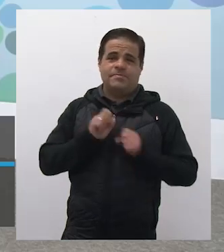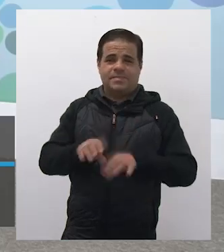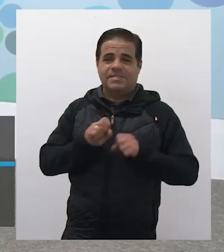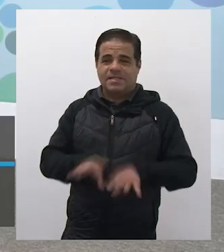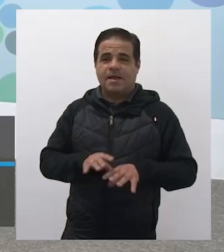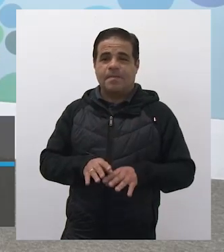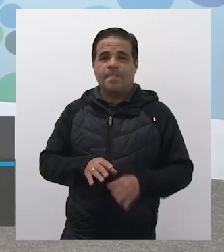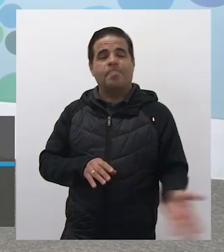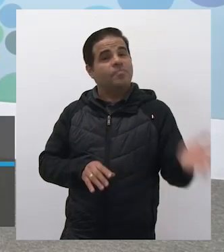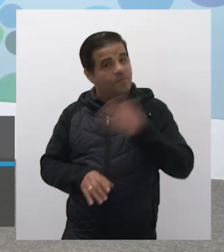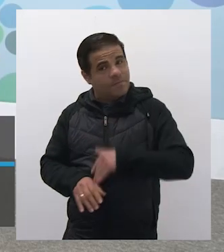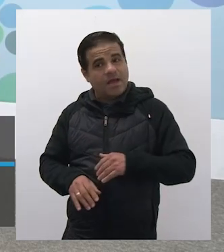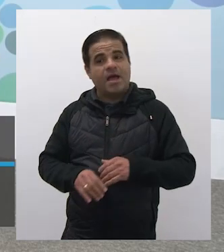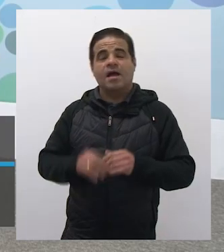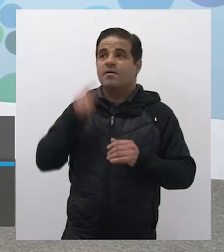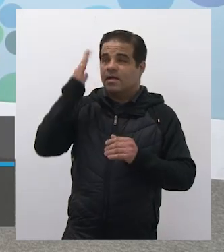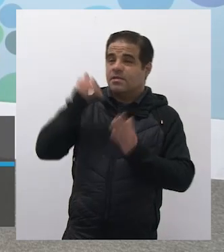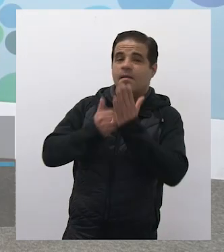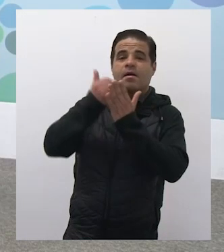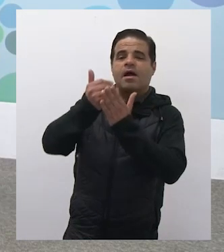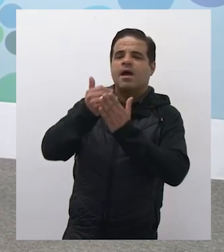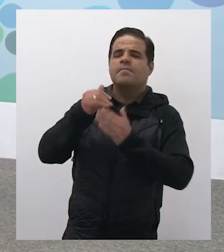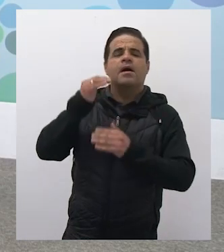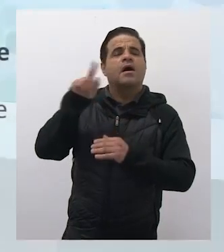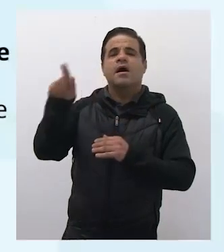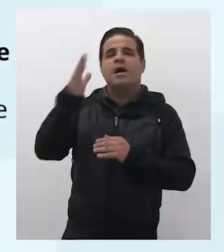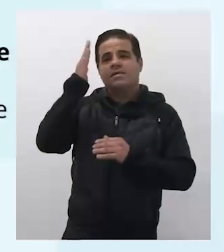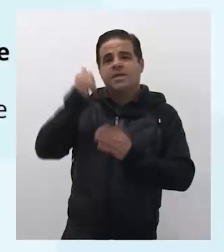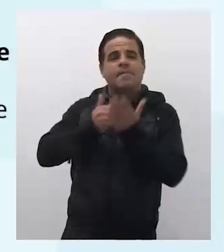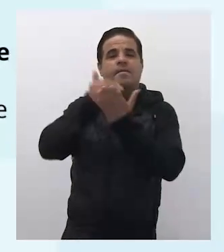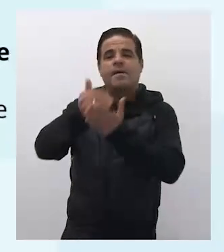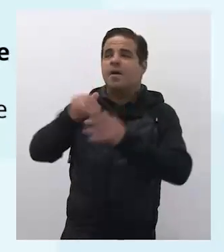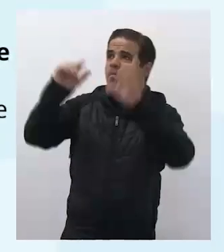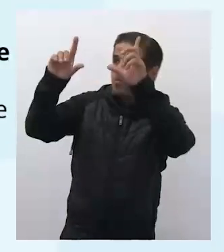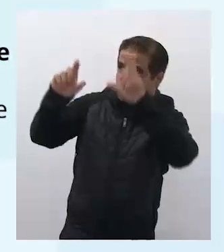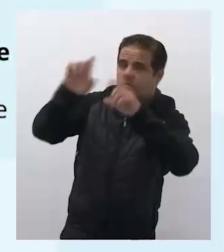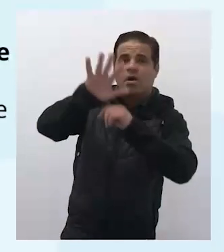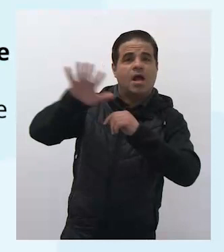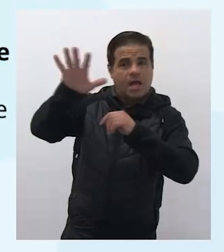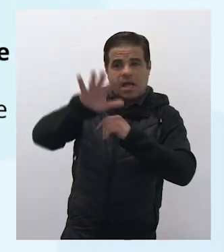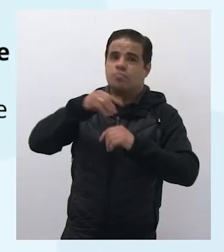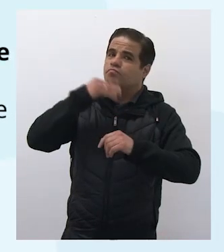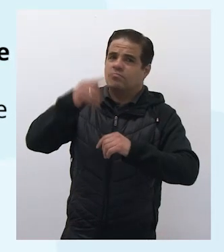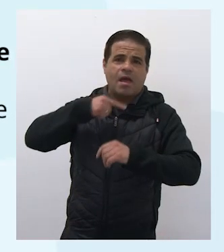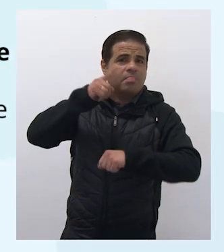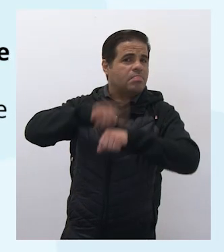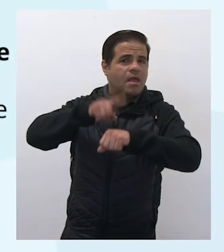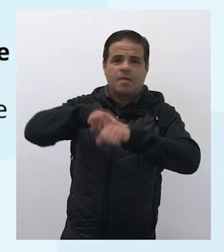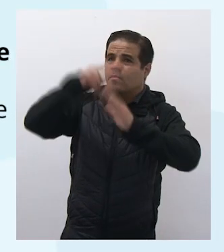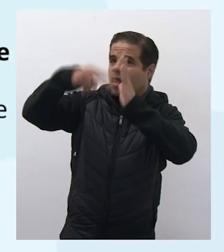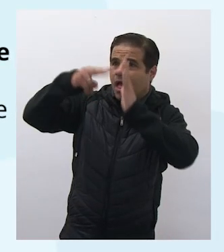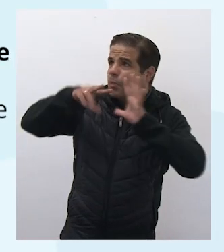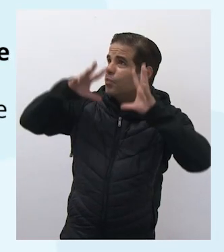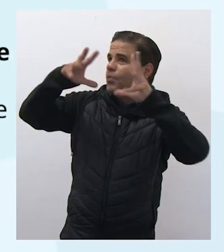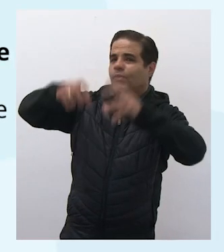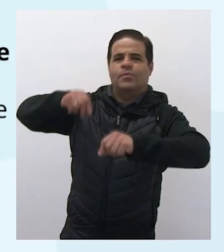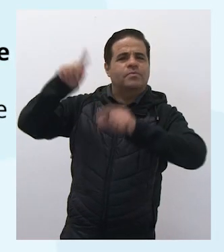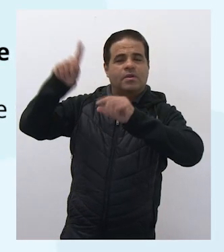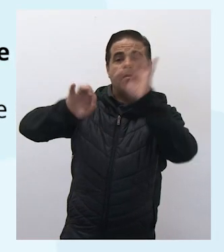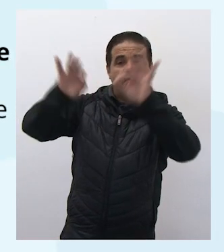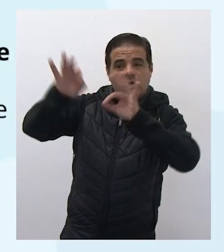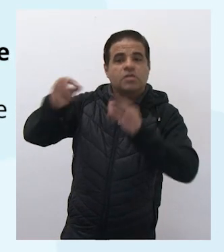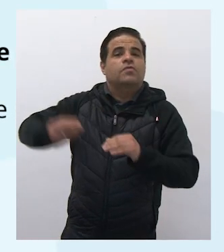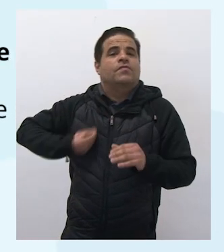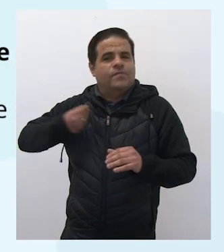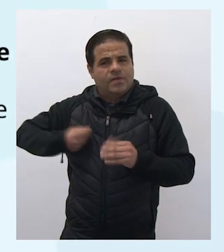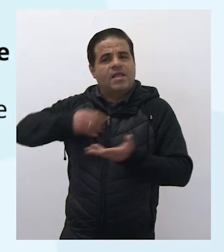vamos lá para o nosso Saiba Mais, ó, para vocês aproveitarem e tirar um print aí da tela, porque não dá tempo da gente ler tudo, né? Então, o projeto de